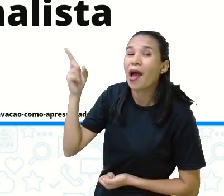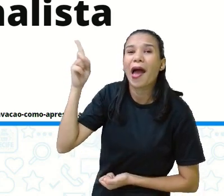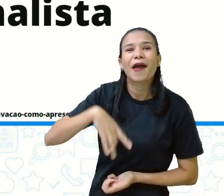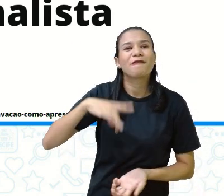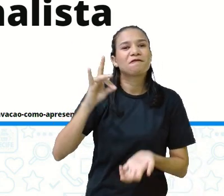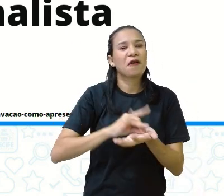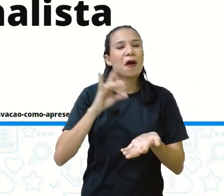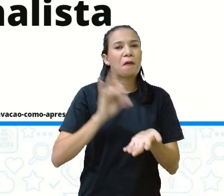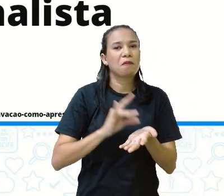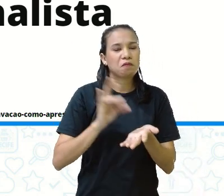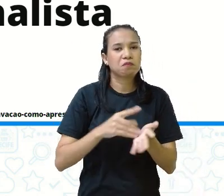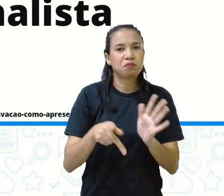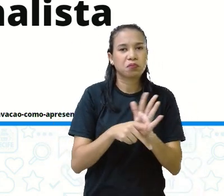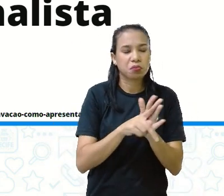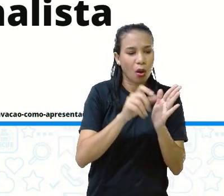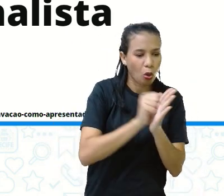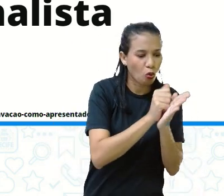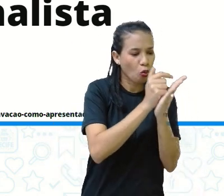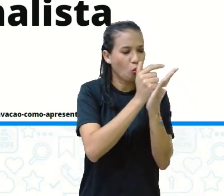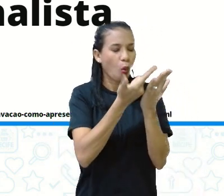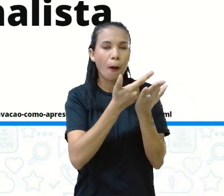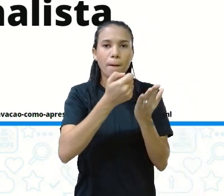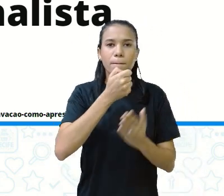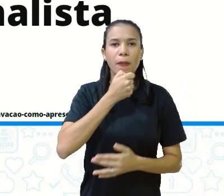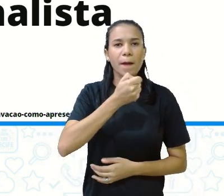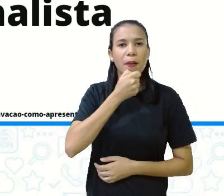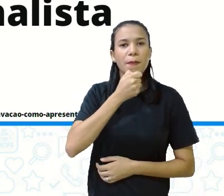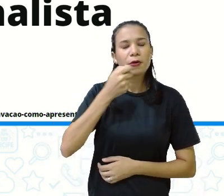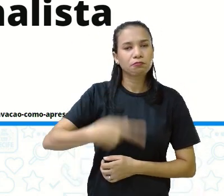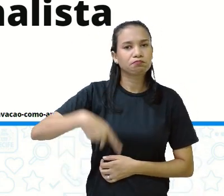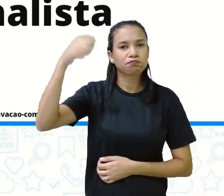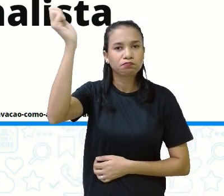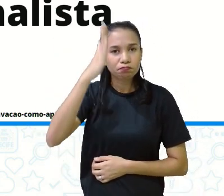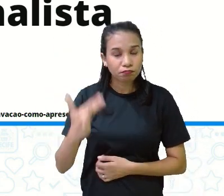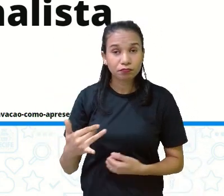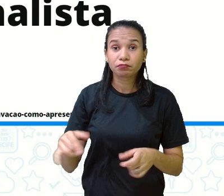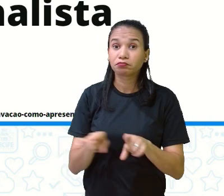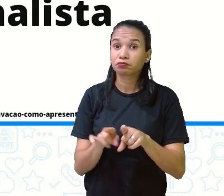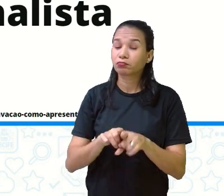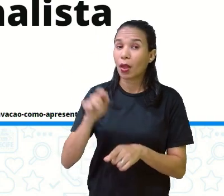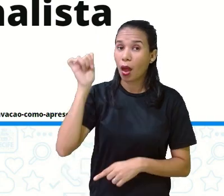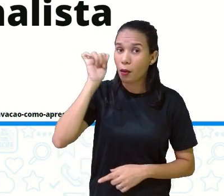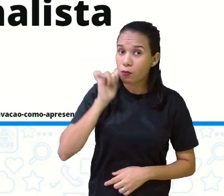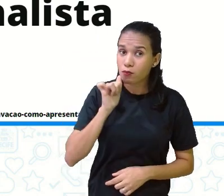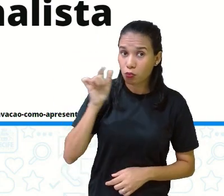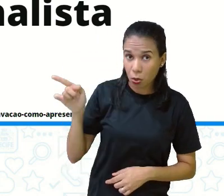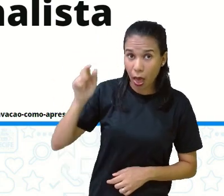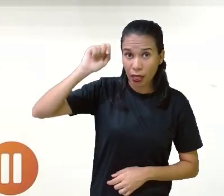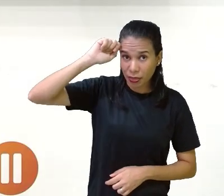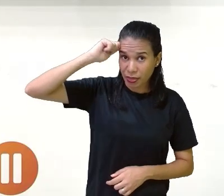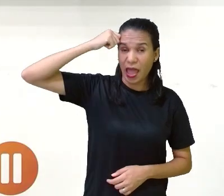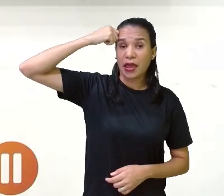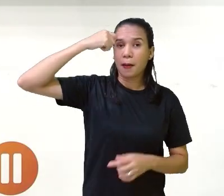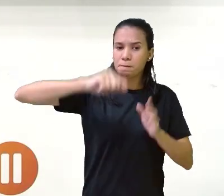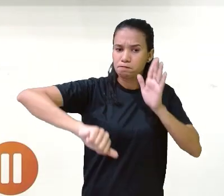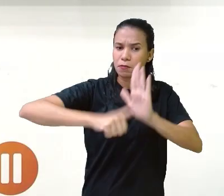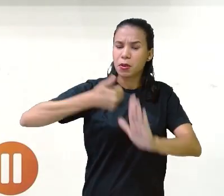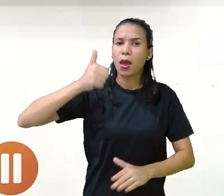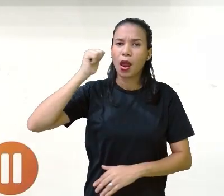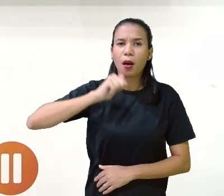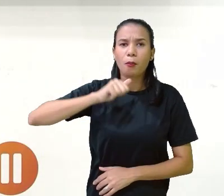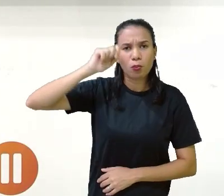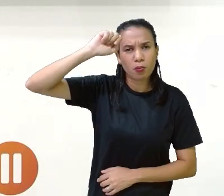Grande jornalista brasileira, né? Inclusive, Maju Coutinho, ela foi a mulher negra, a primeira